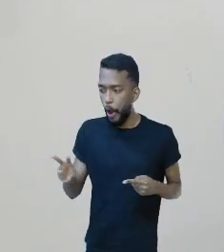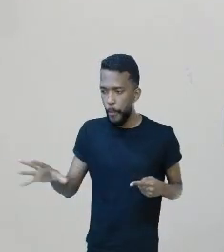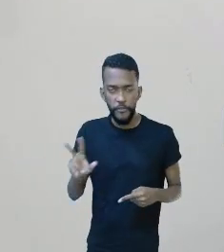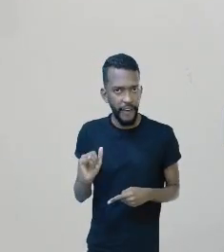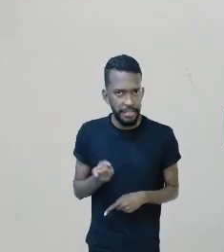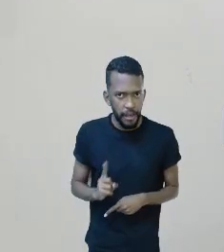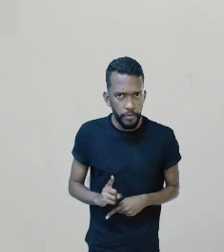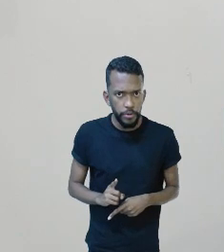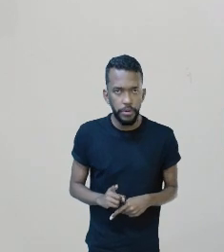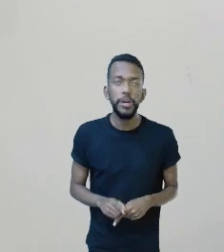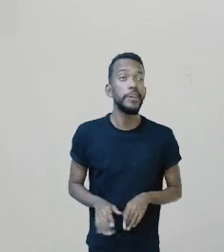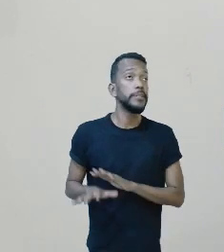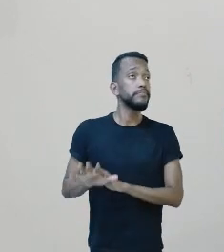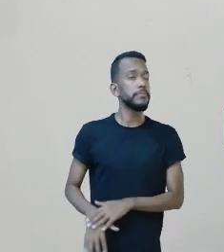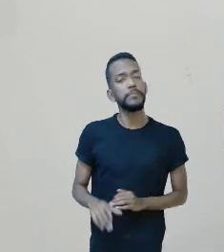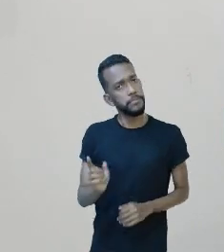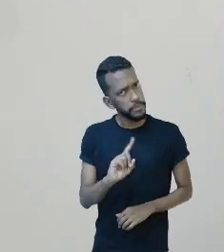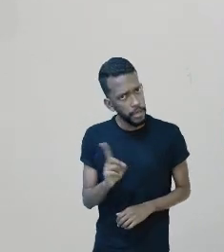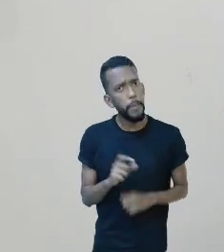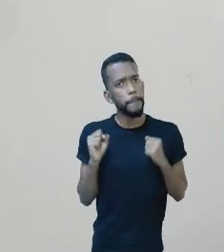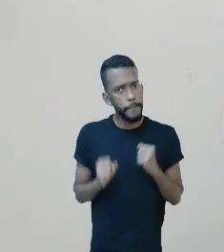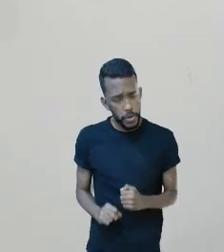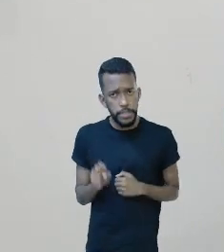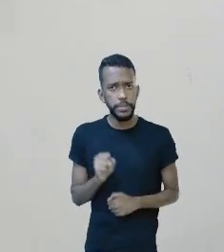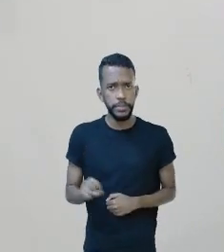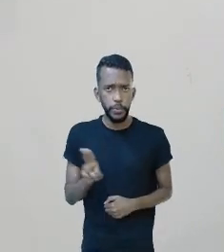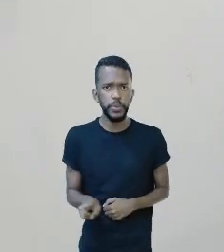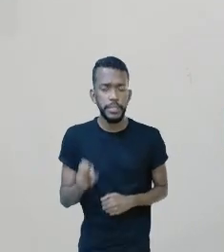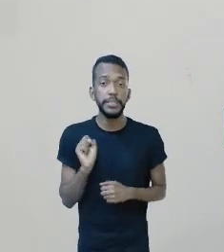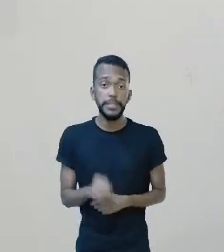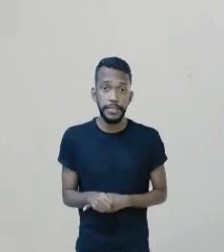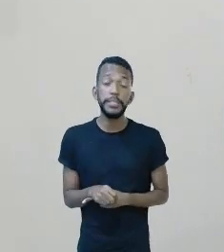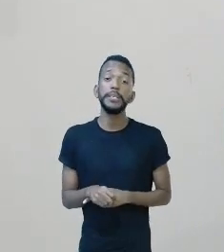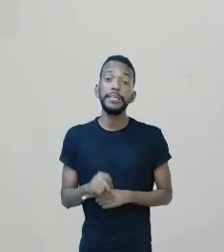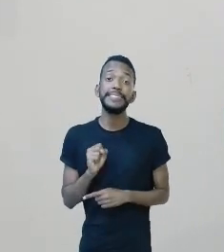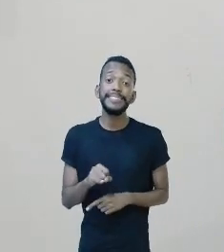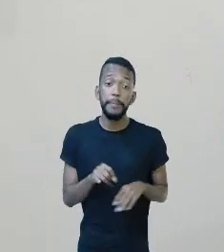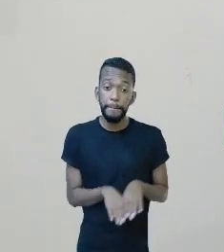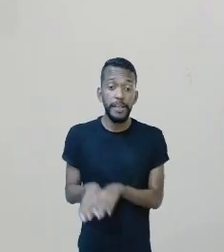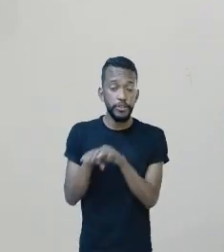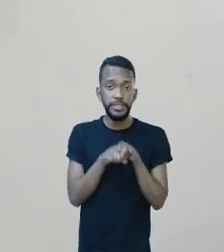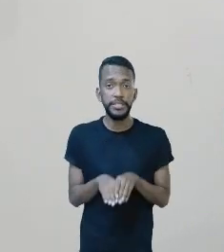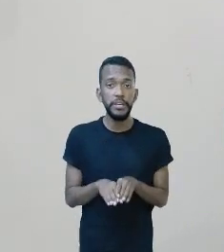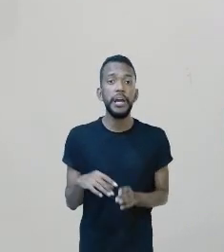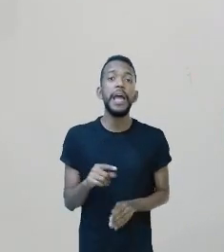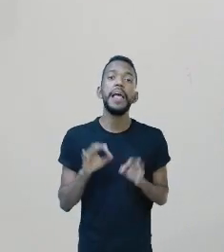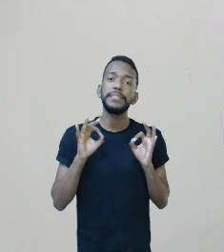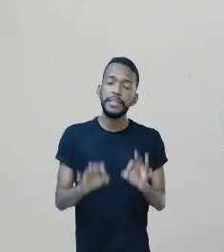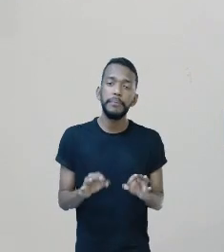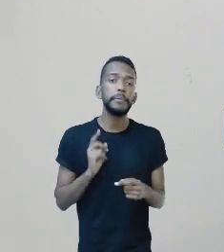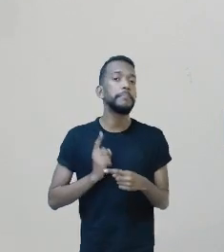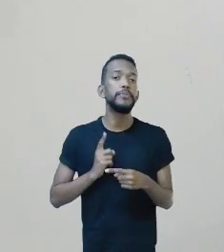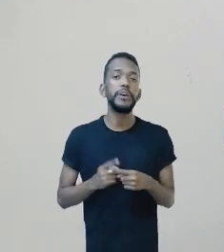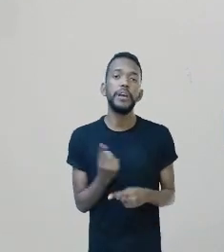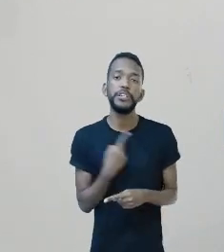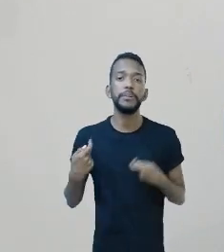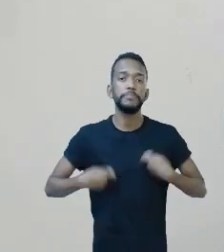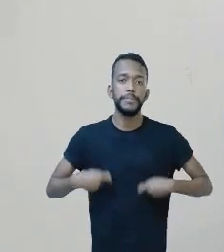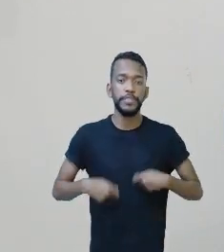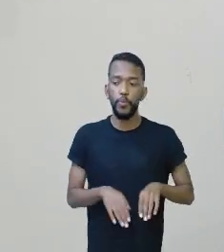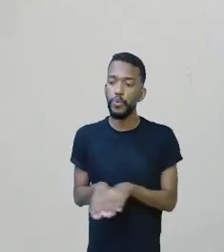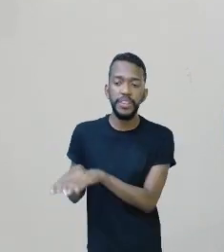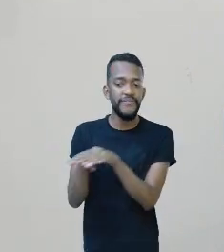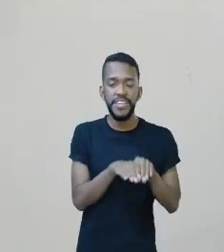palmo. Não é isso que eu estou querendo dizer. Mas quando a gente fala de padronização, é exatamente porque a gente precisa